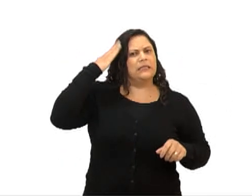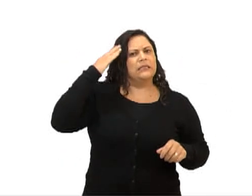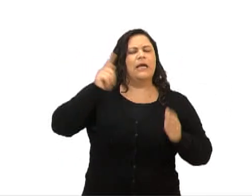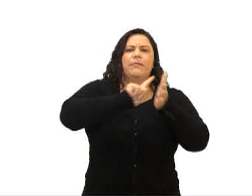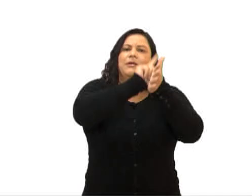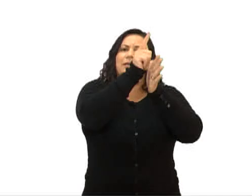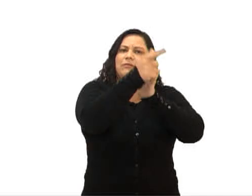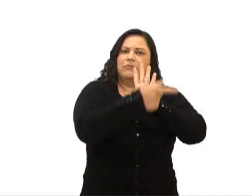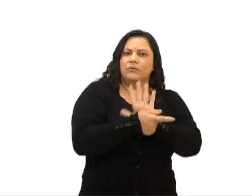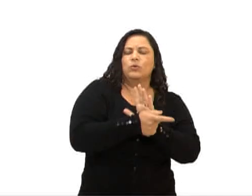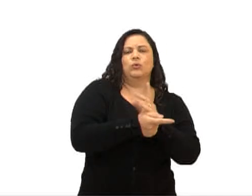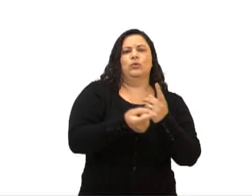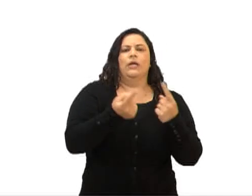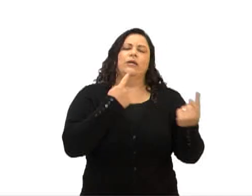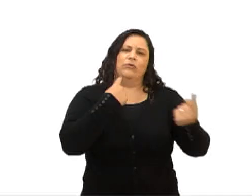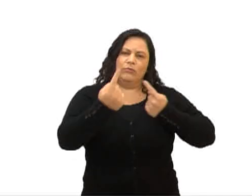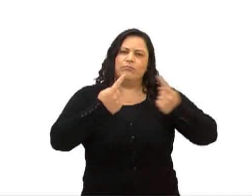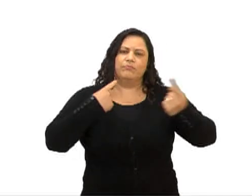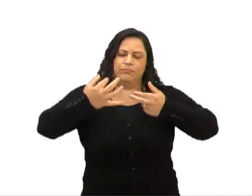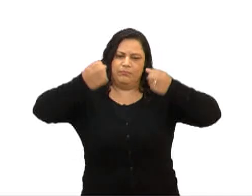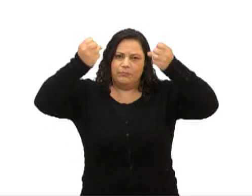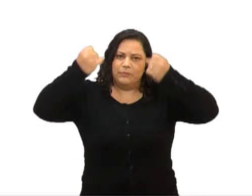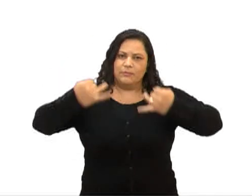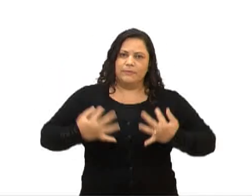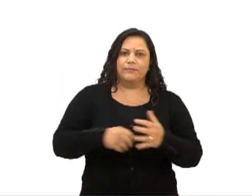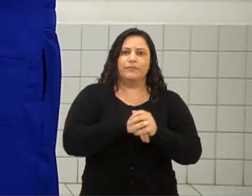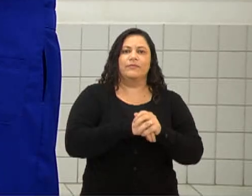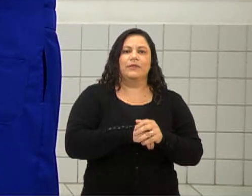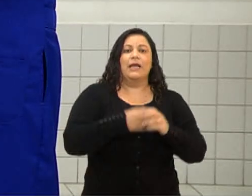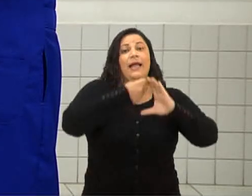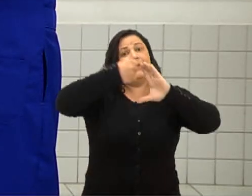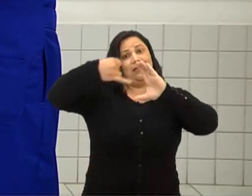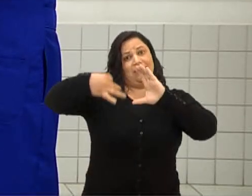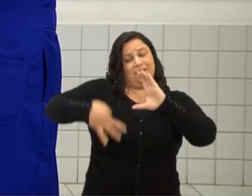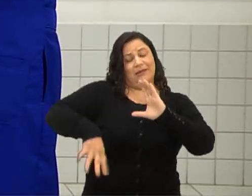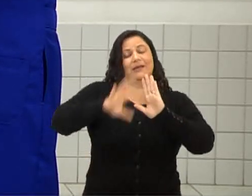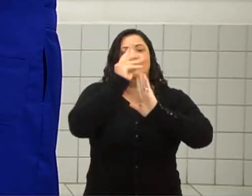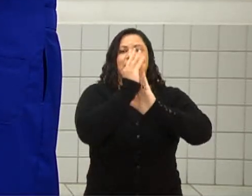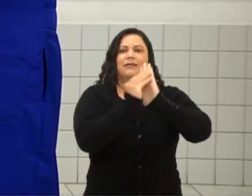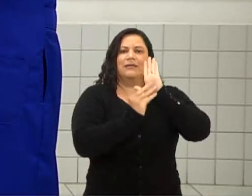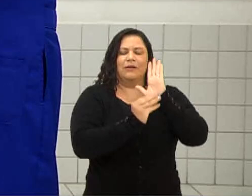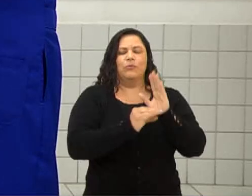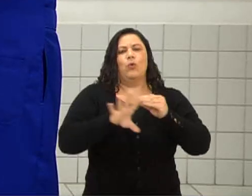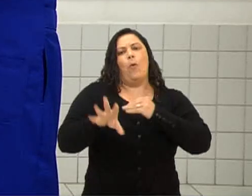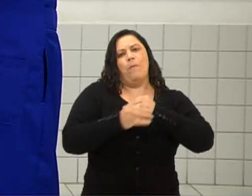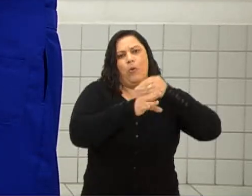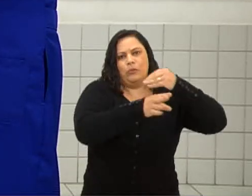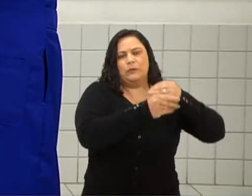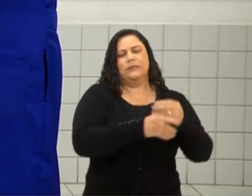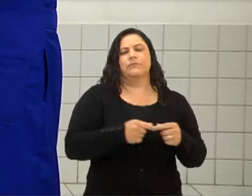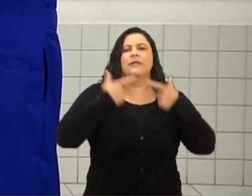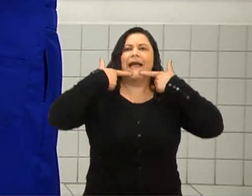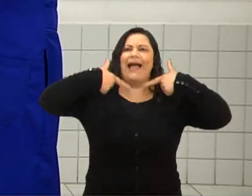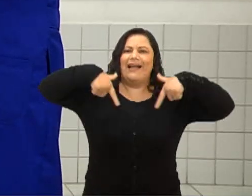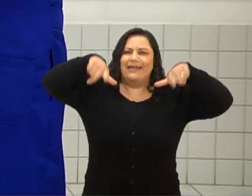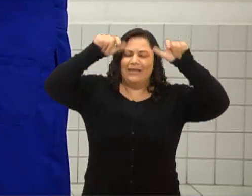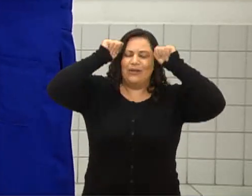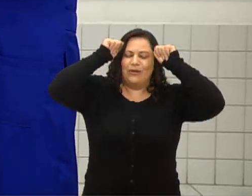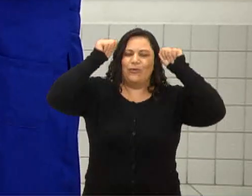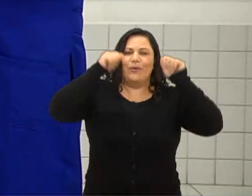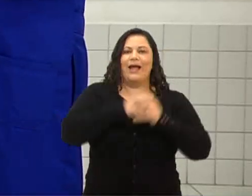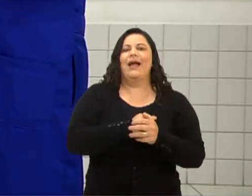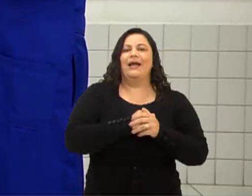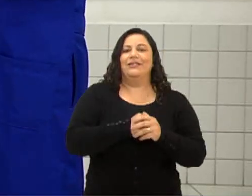gênero discursivo, né? Que tem como características alguns elementos composicionais, como a linguagem verbal e a linguagem